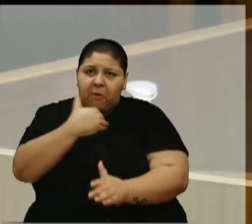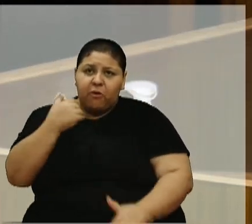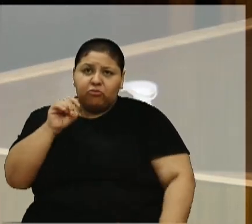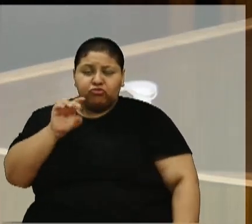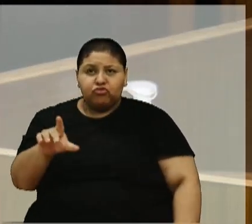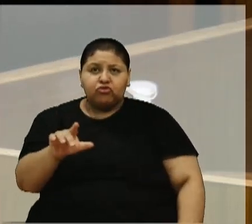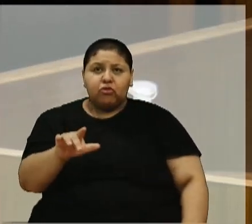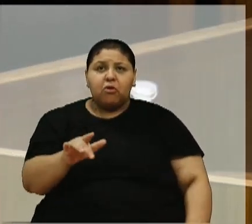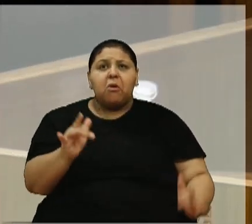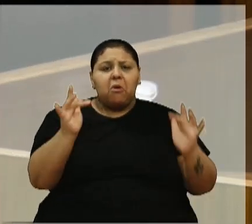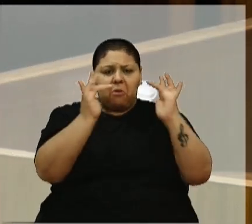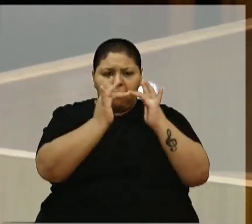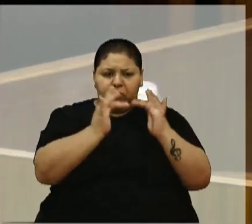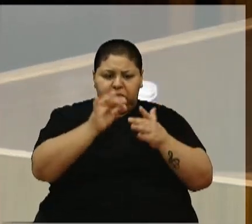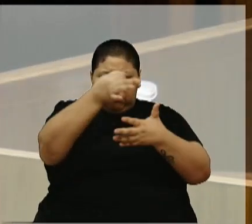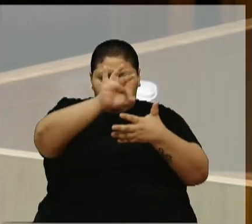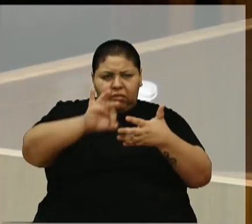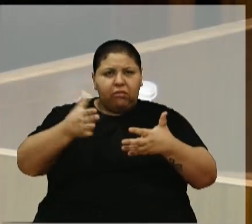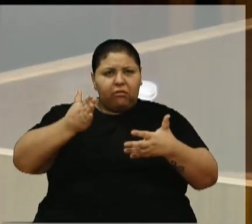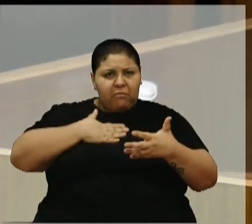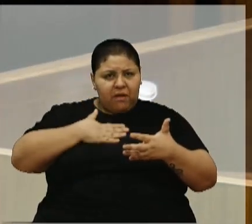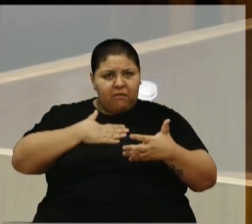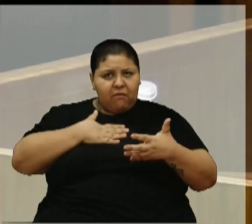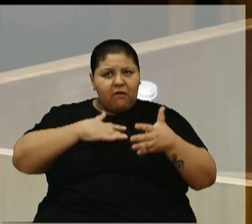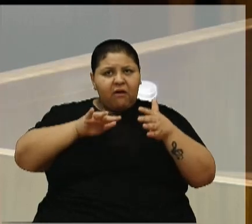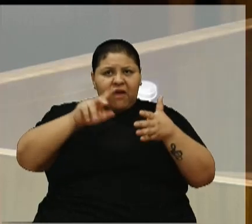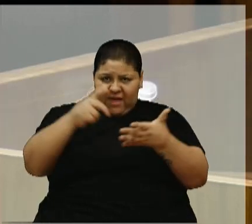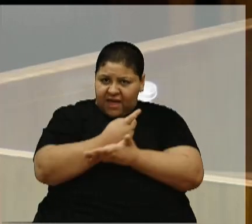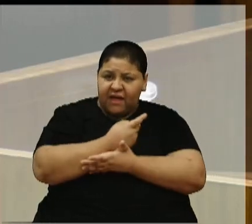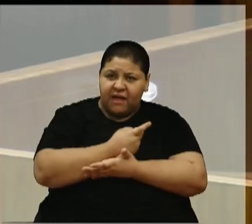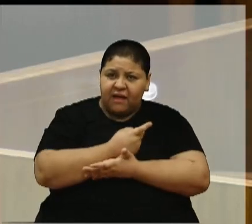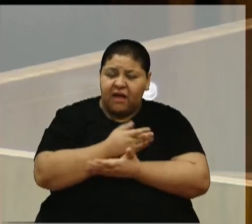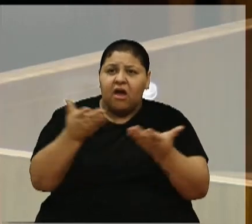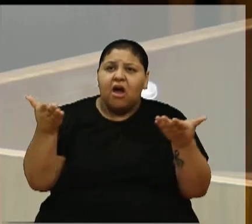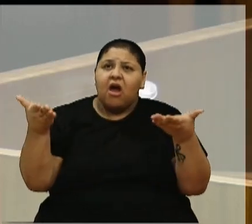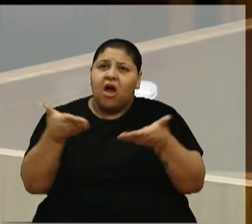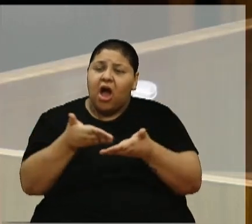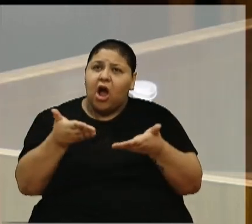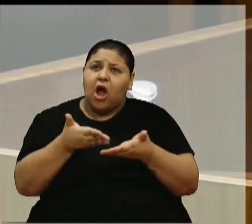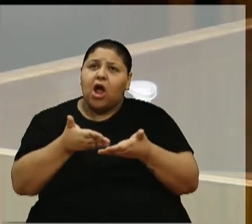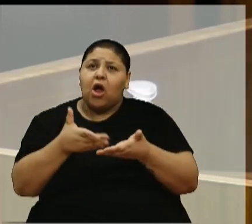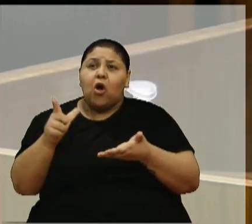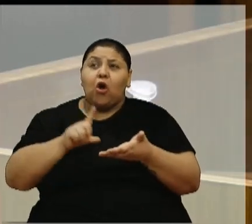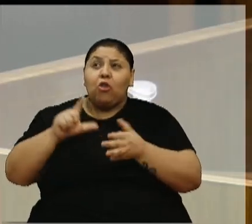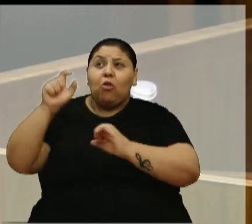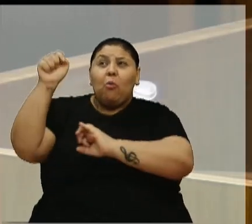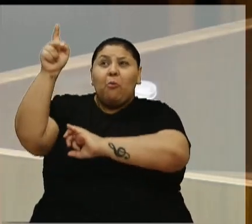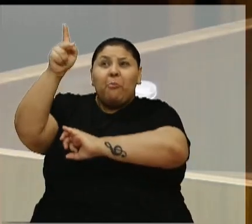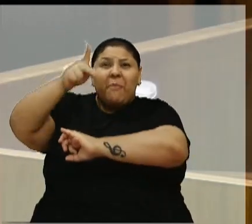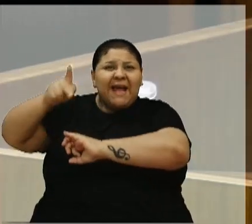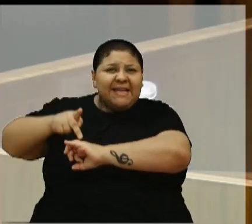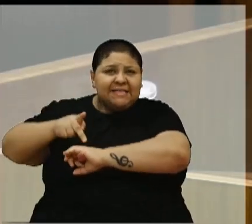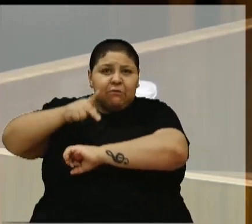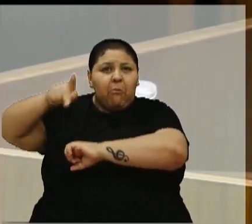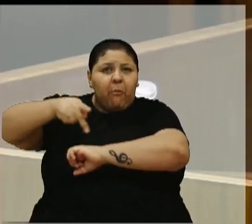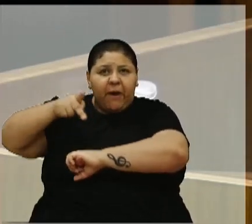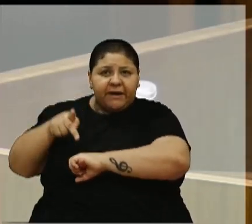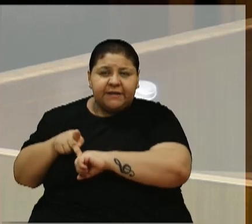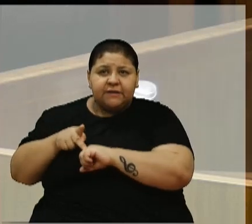meu critério, é crime? Agora, quando coloca todo um país